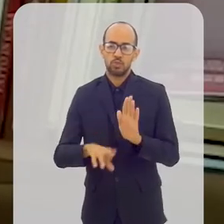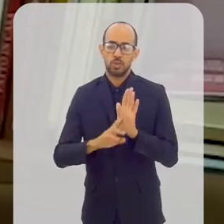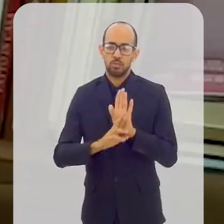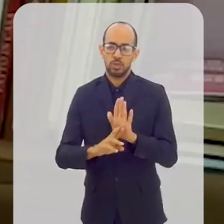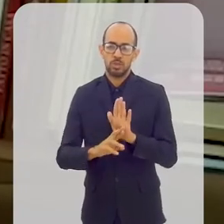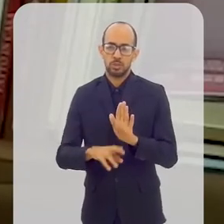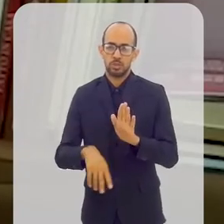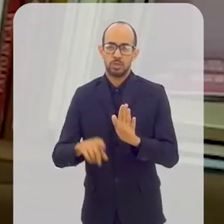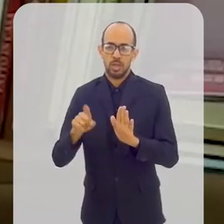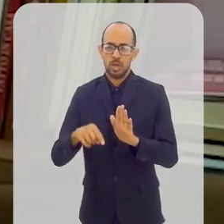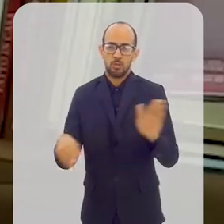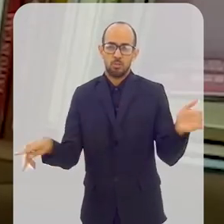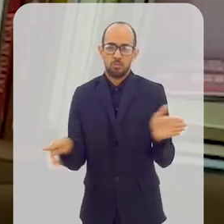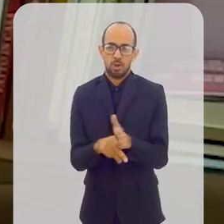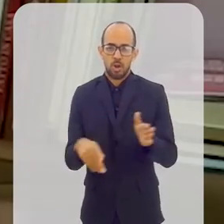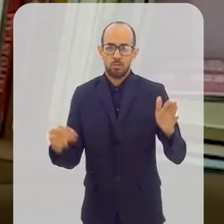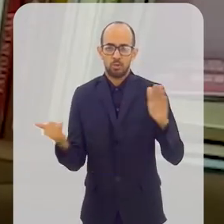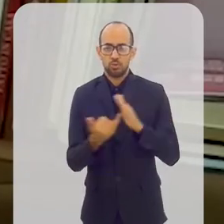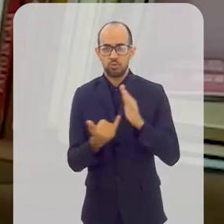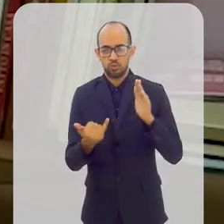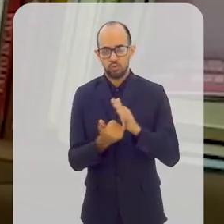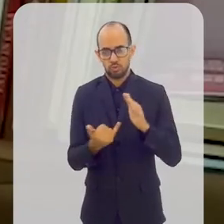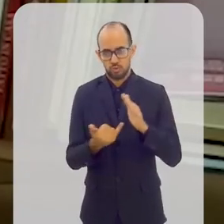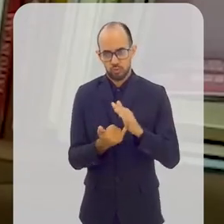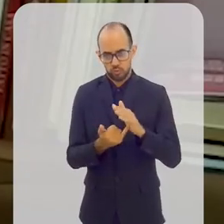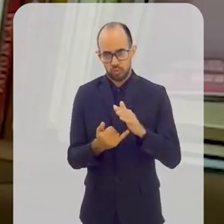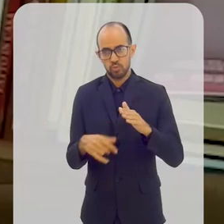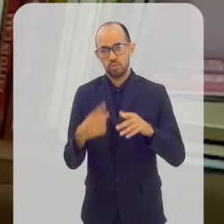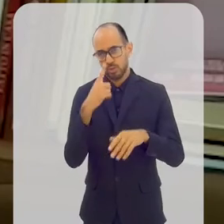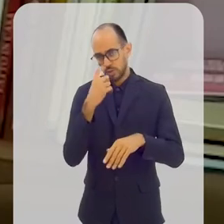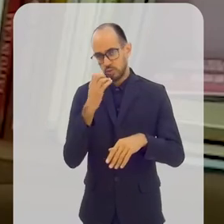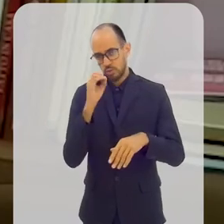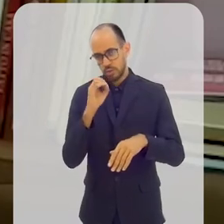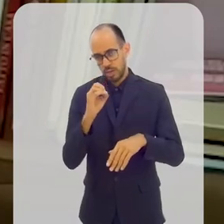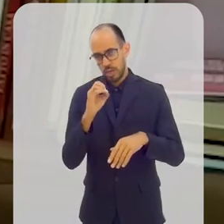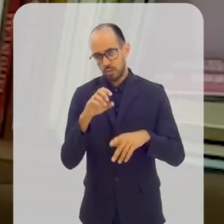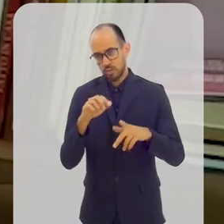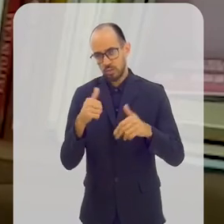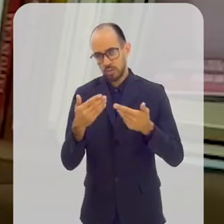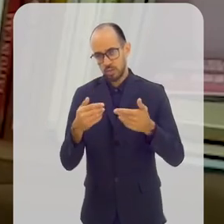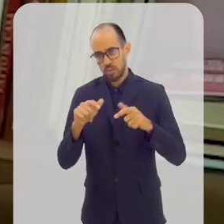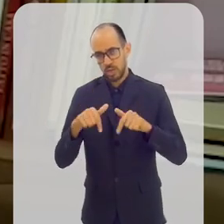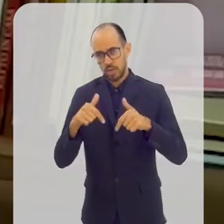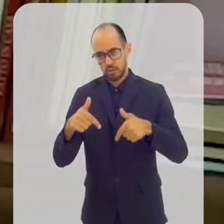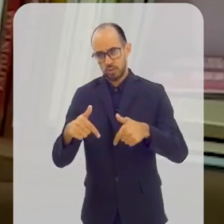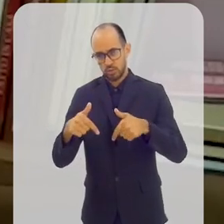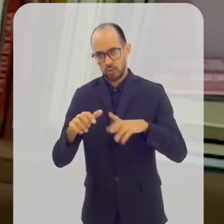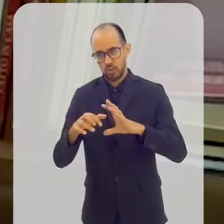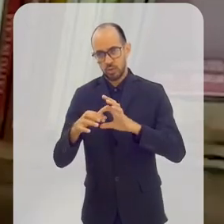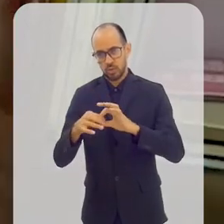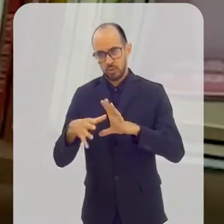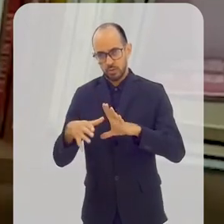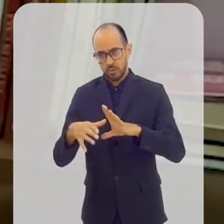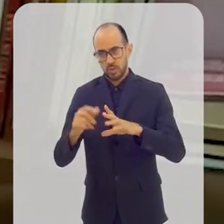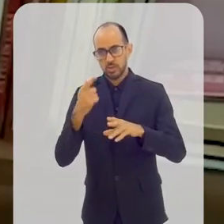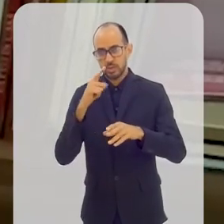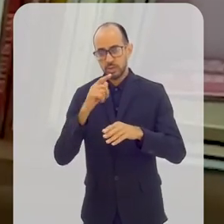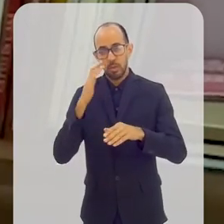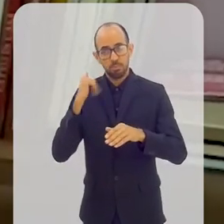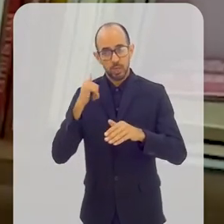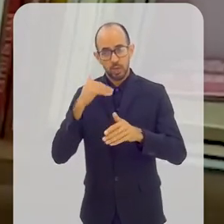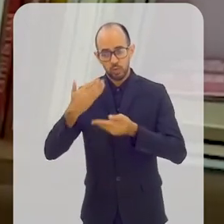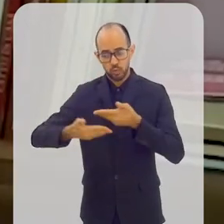consultores, eles eram do Instituto, eles já eram parte do Instituto de Zero, então, eles já agiam com autonomia, eles já sabiam